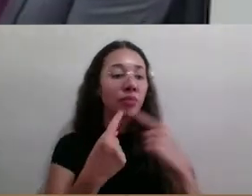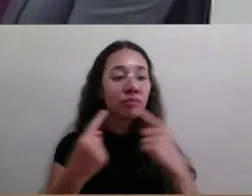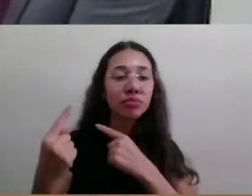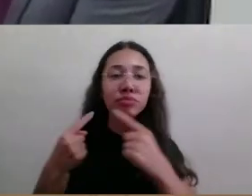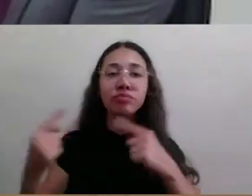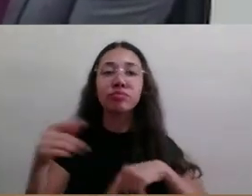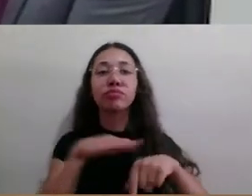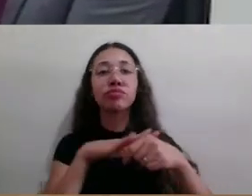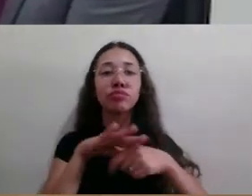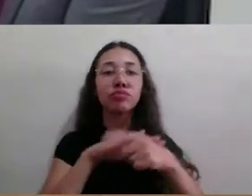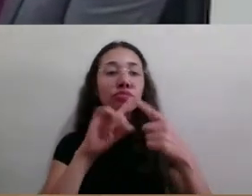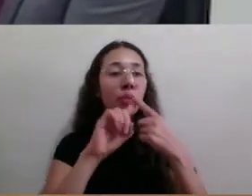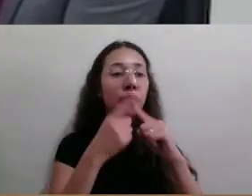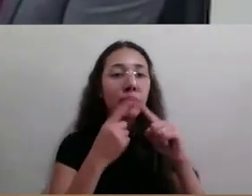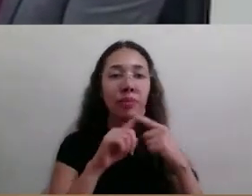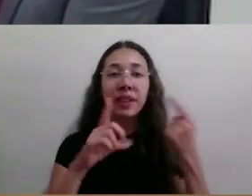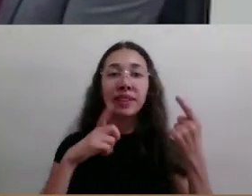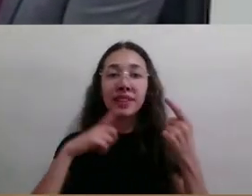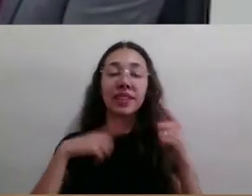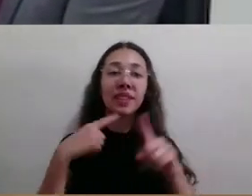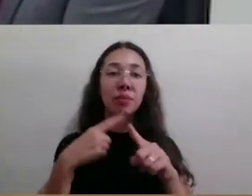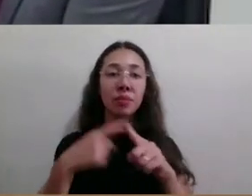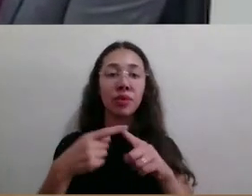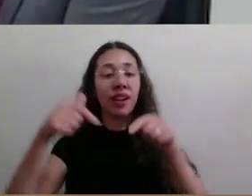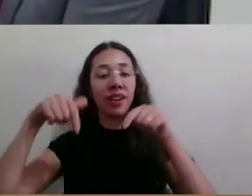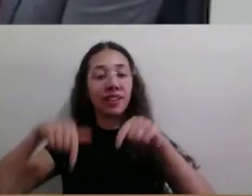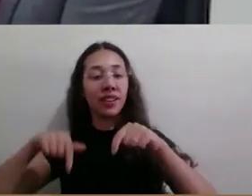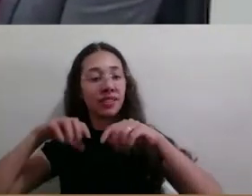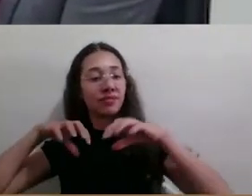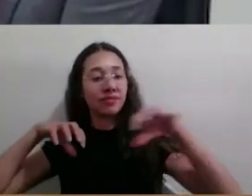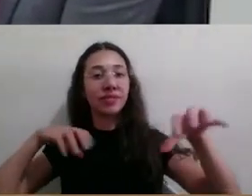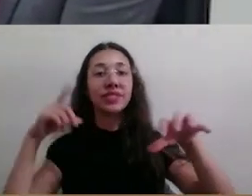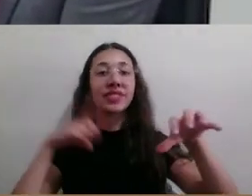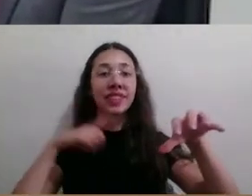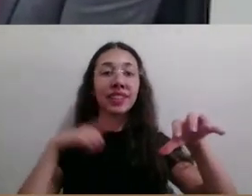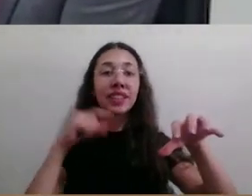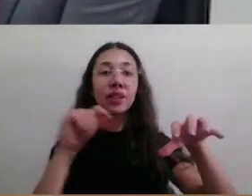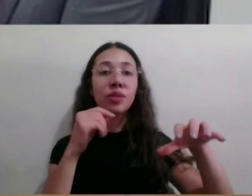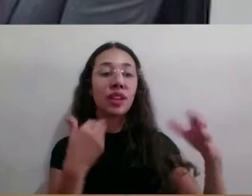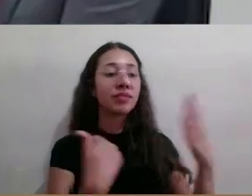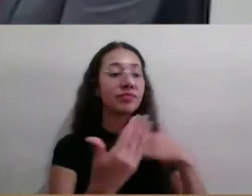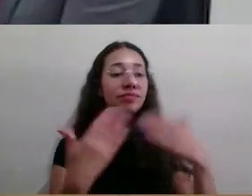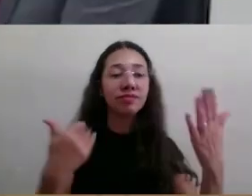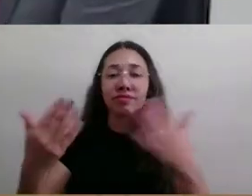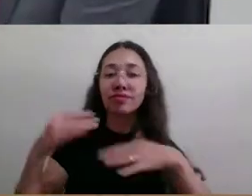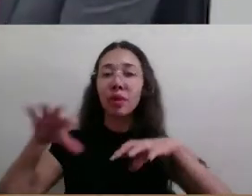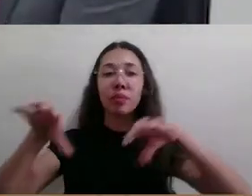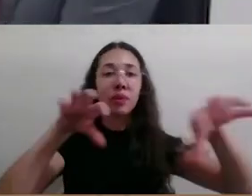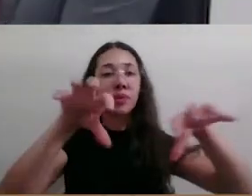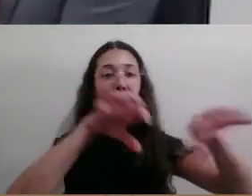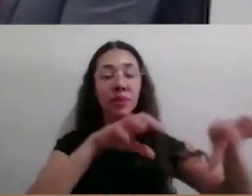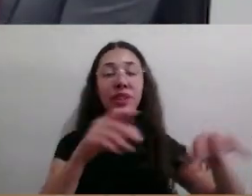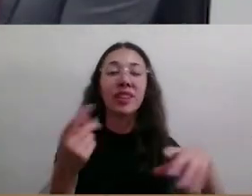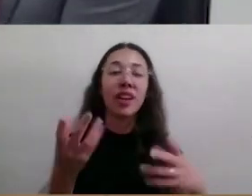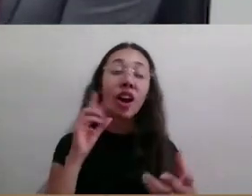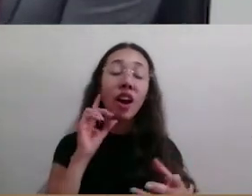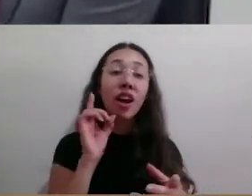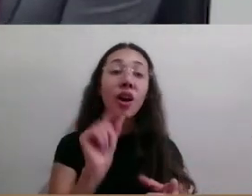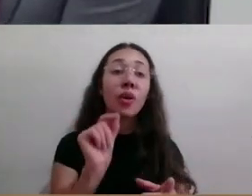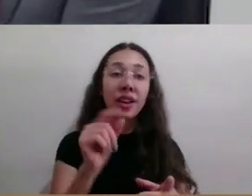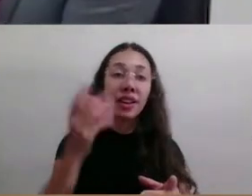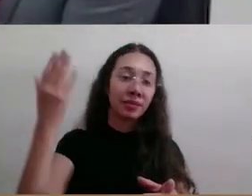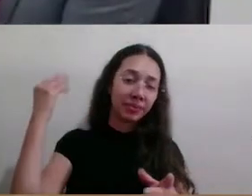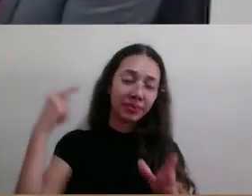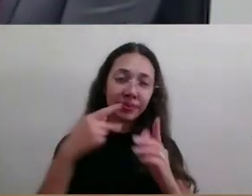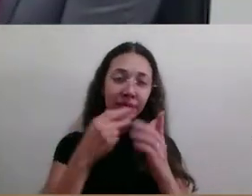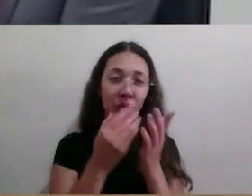do lado de cá, a gente também desterritorializa, especializa e regionaliza. Para a senhora ter uma noção, na fase